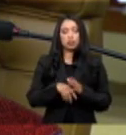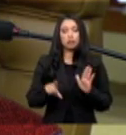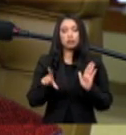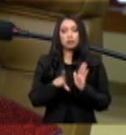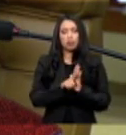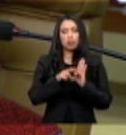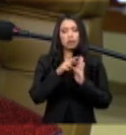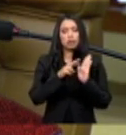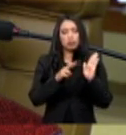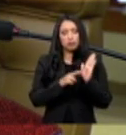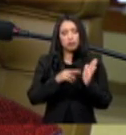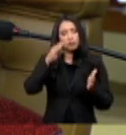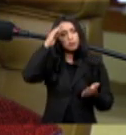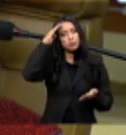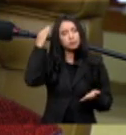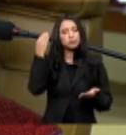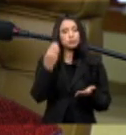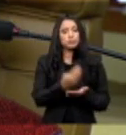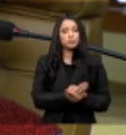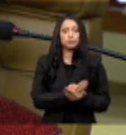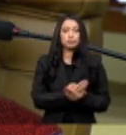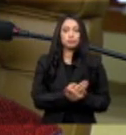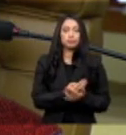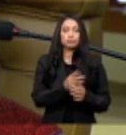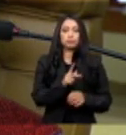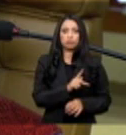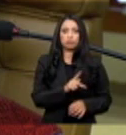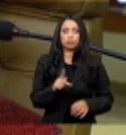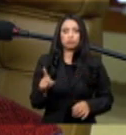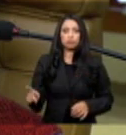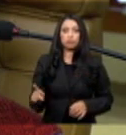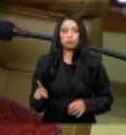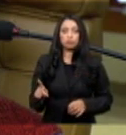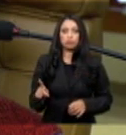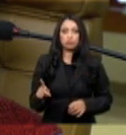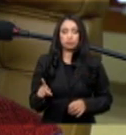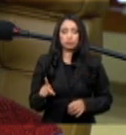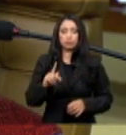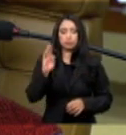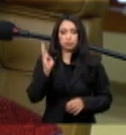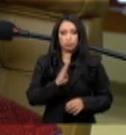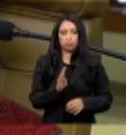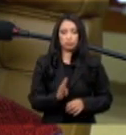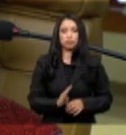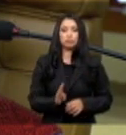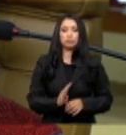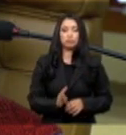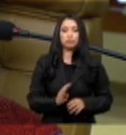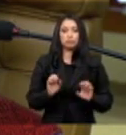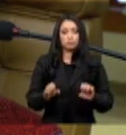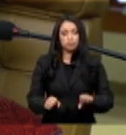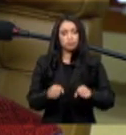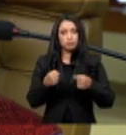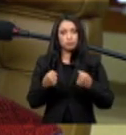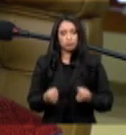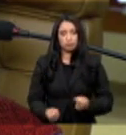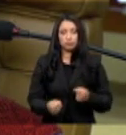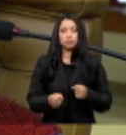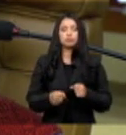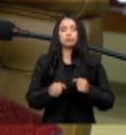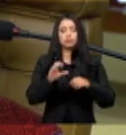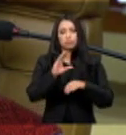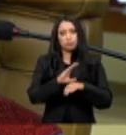regimentais inerentes à espécie. O presidente da República defendeu a constitucionalidade das